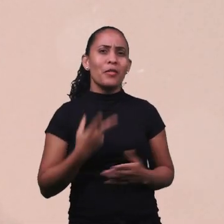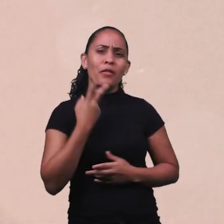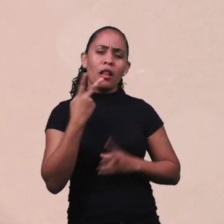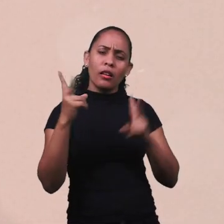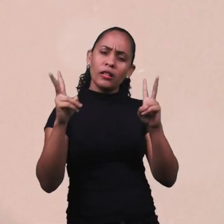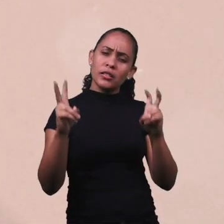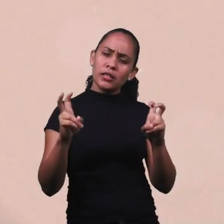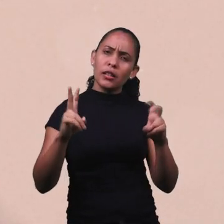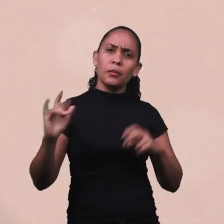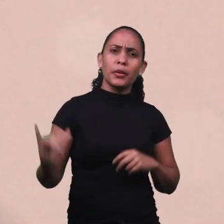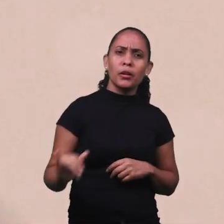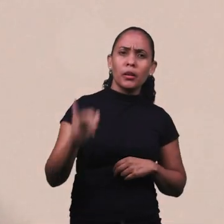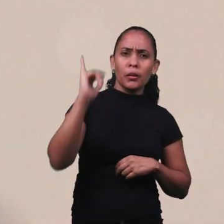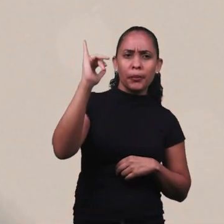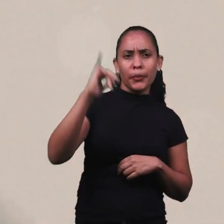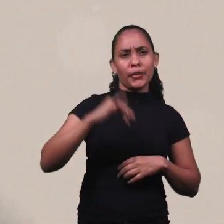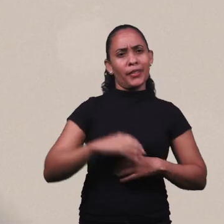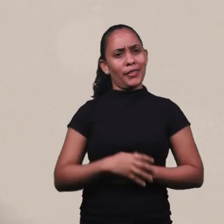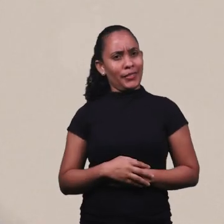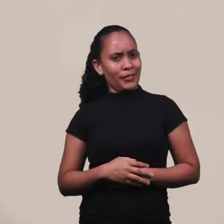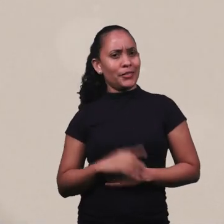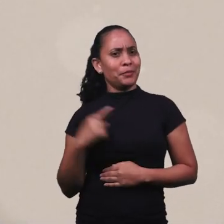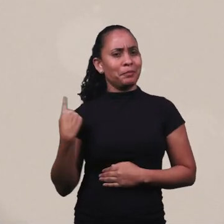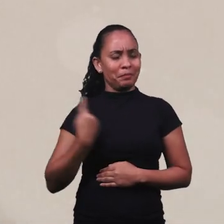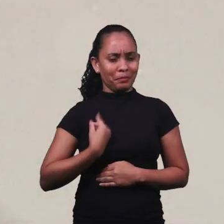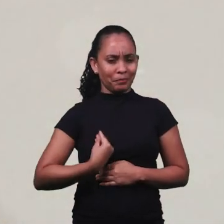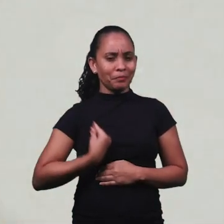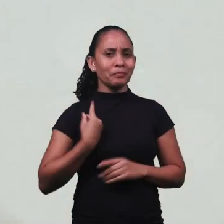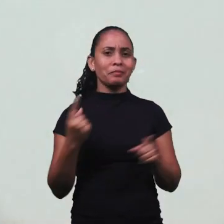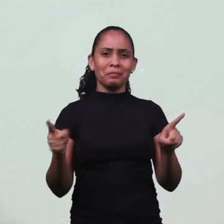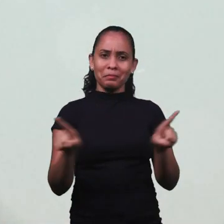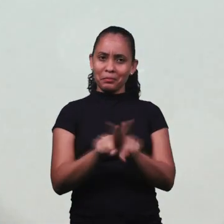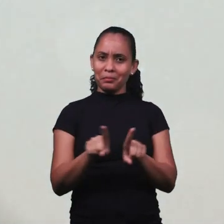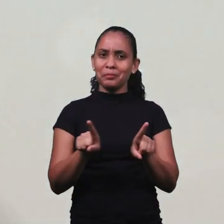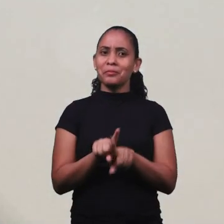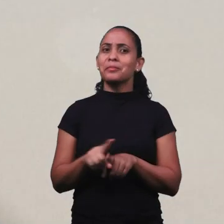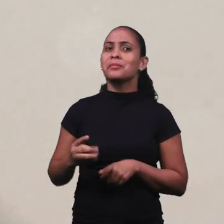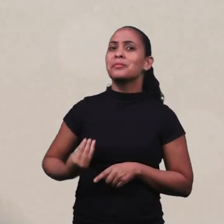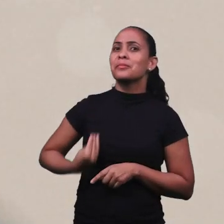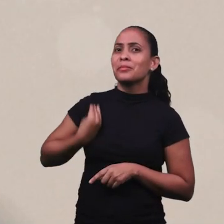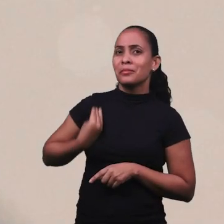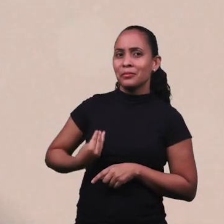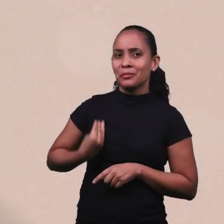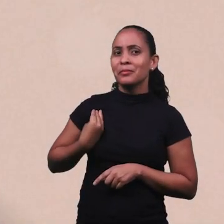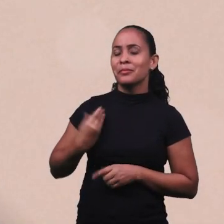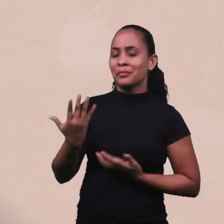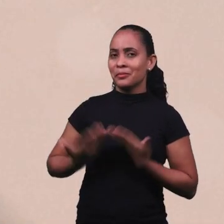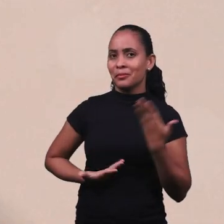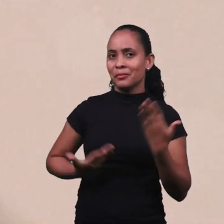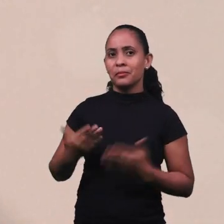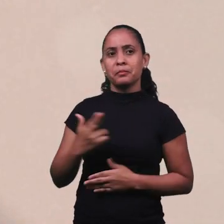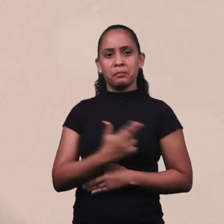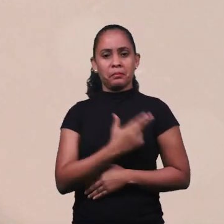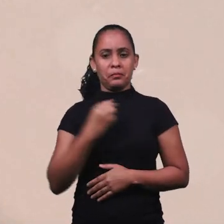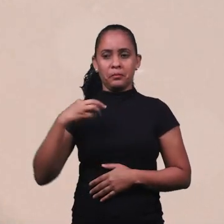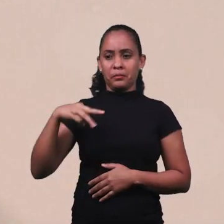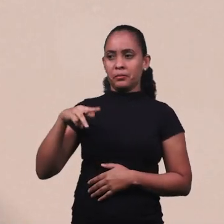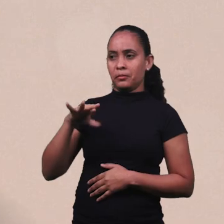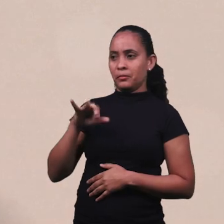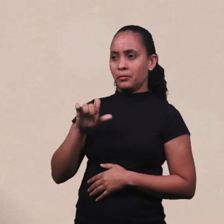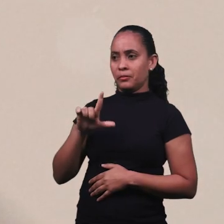desse tema tão importante para a nossa vida e também para a vida dos nossos irmãos. Meu nome é